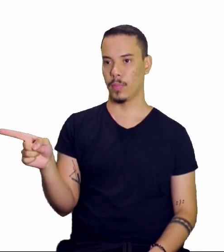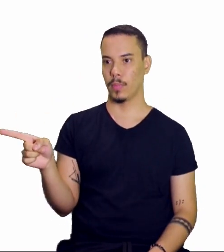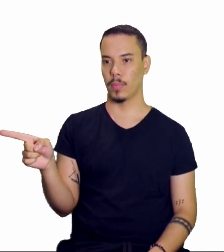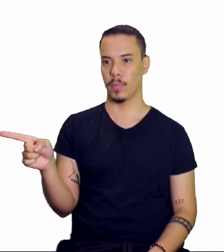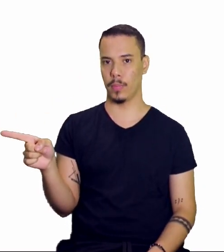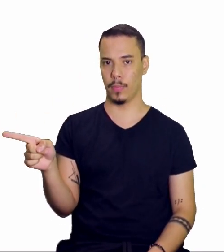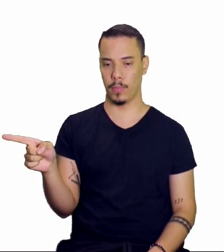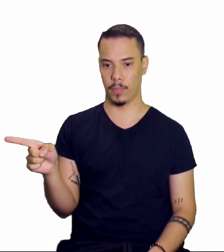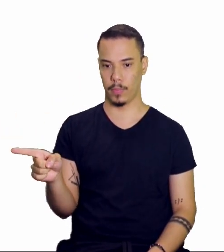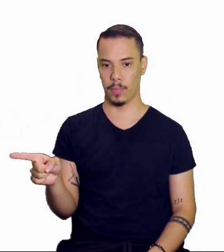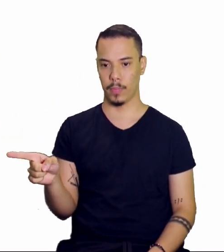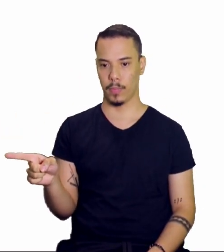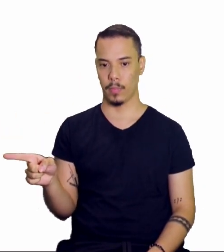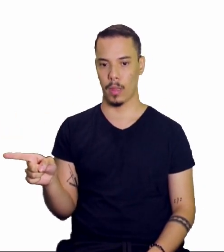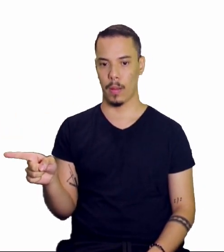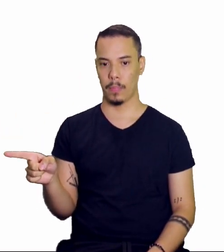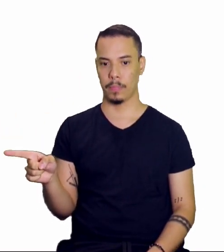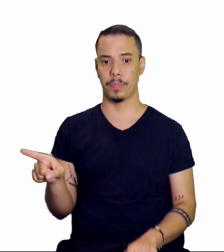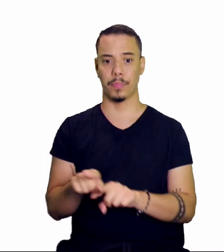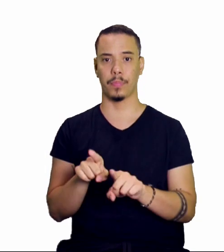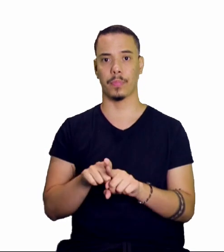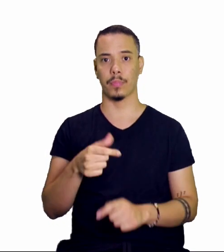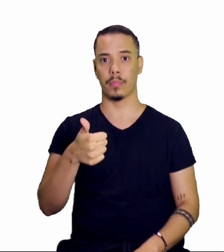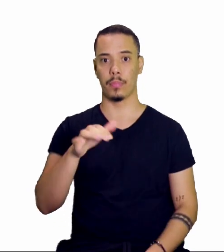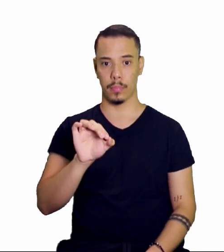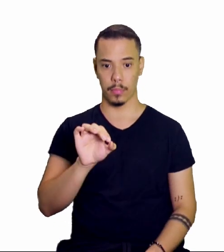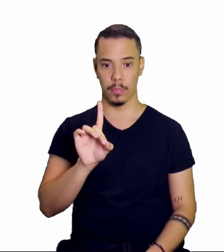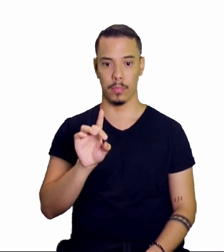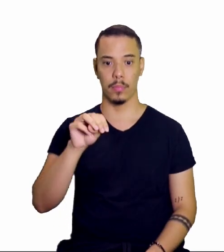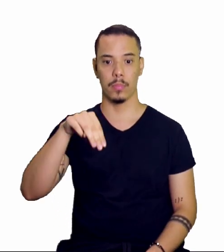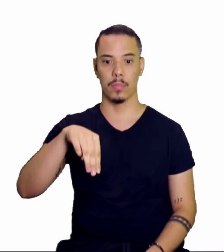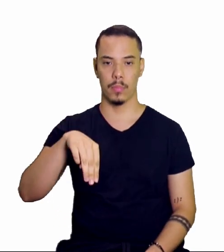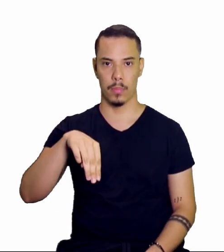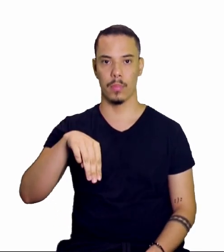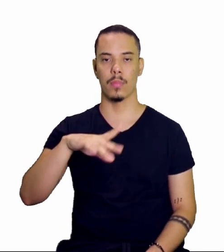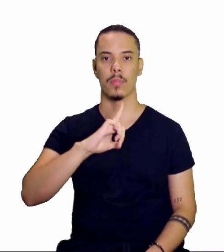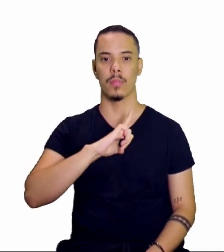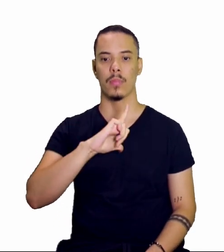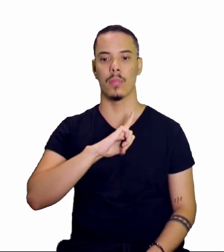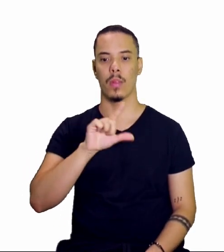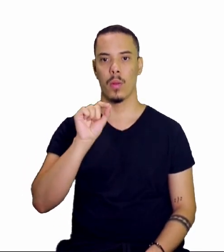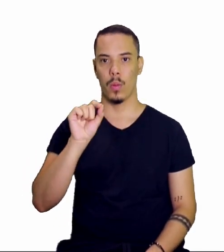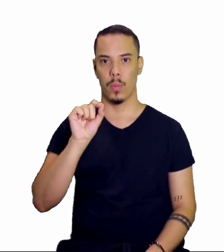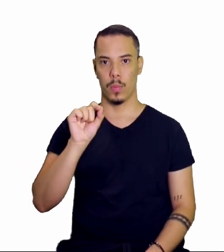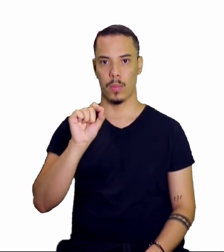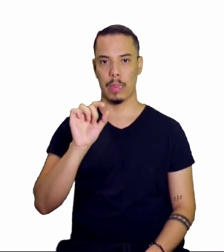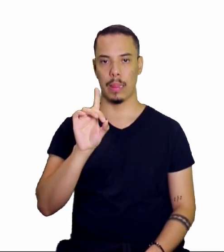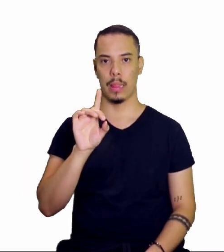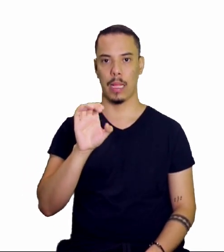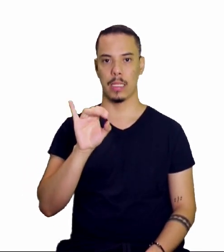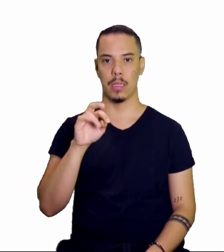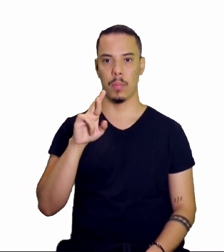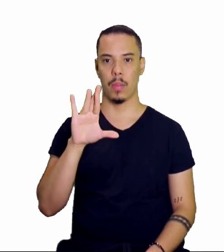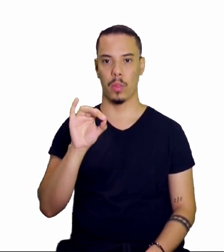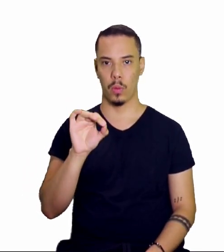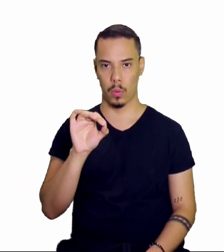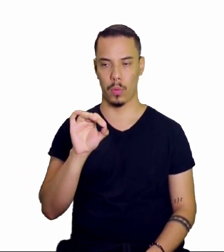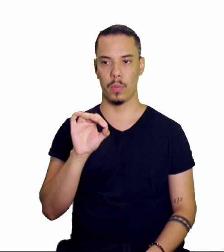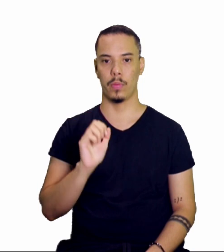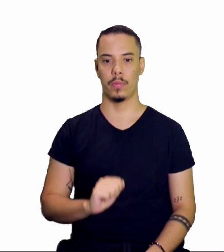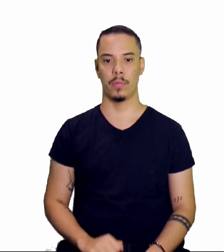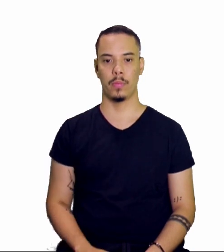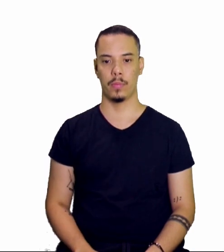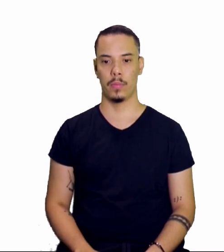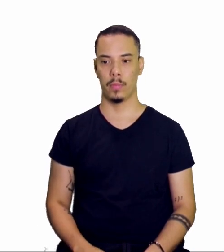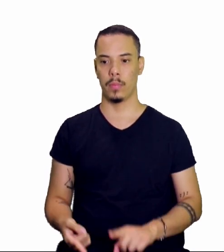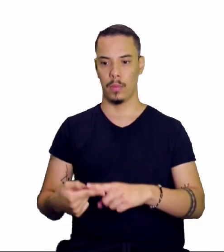Né? Decâmetro, né? Vamos lá. Decímetro, desculpa. Isso, desculpa, tá ali, decâmetro é decímetro. Decímetros, vamos ver. Tá